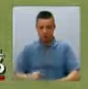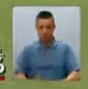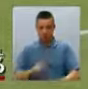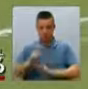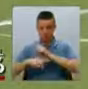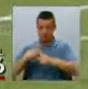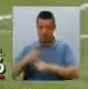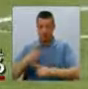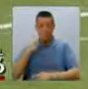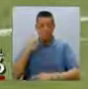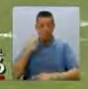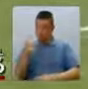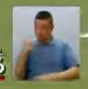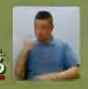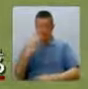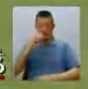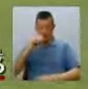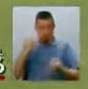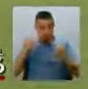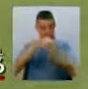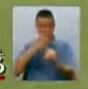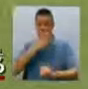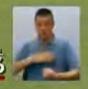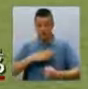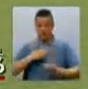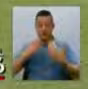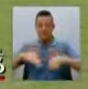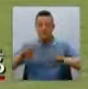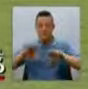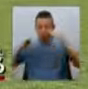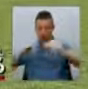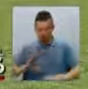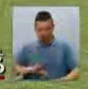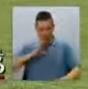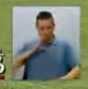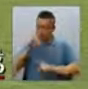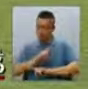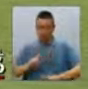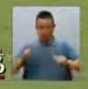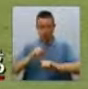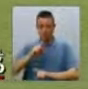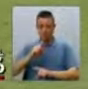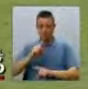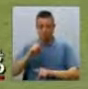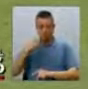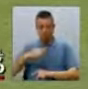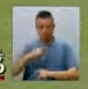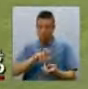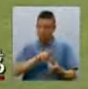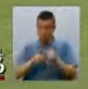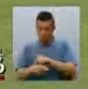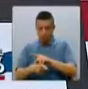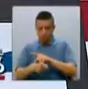a derrota da última quarta-feira por 3 x0 frente a este mesmo Benfica não fez diminuir a confiança instalada em Setúbal muito pelo